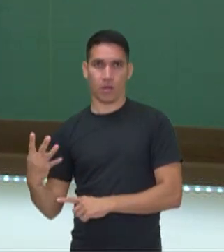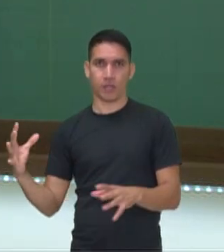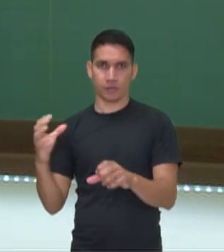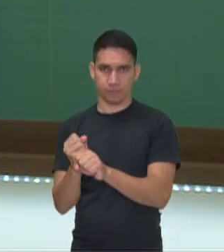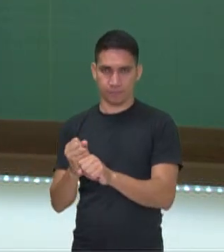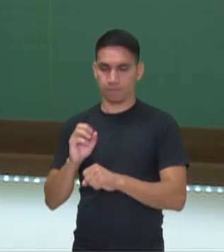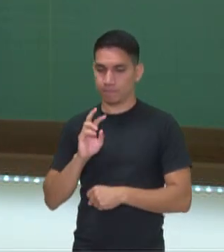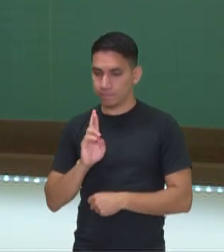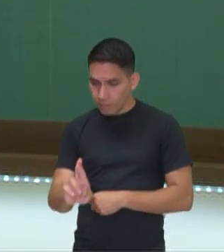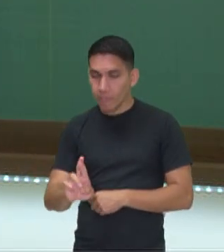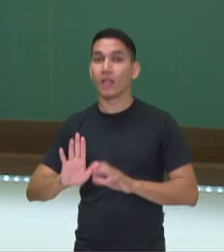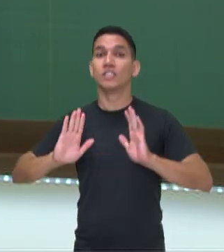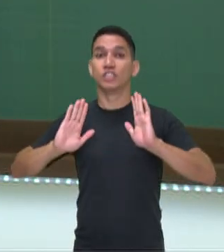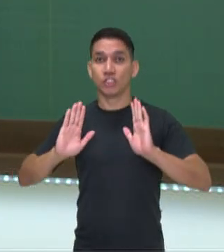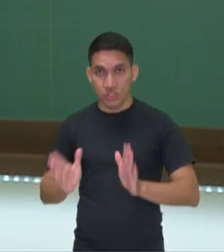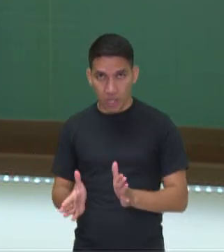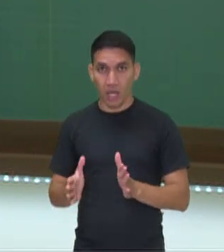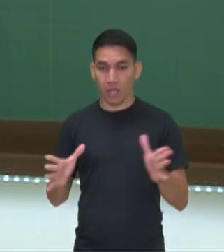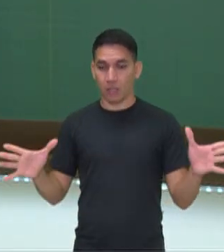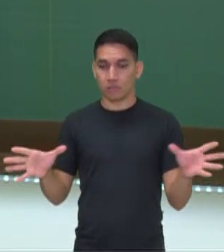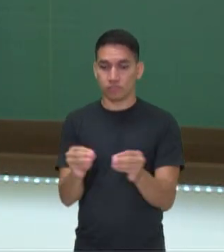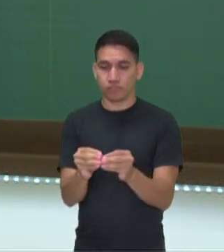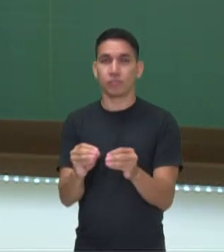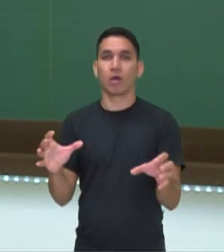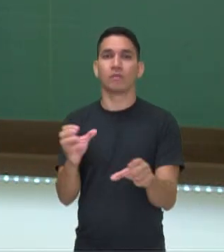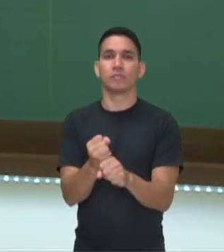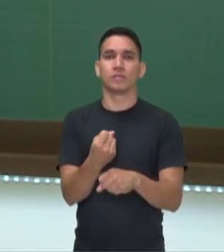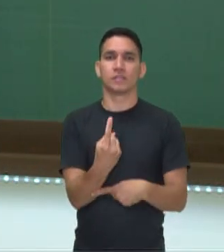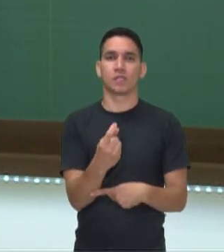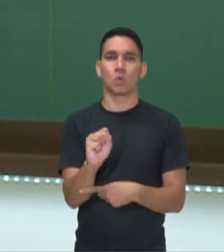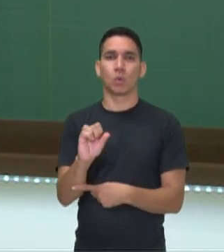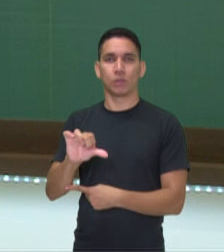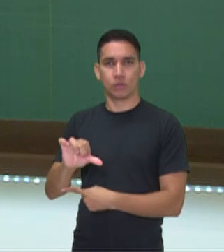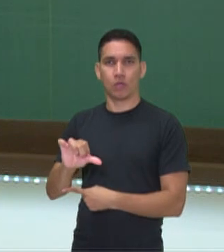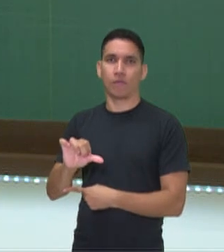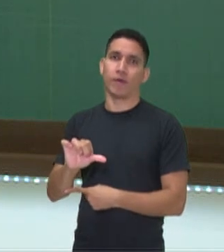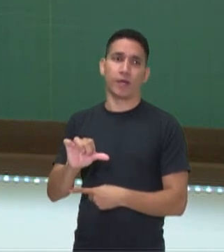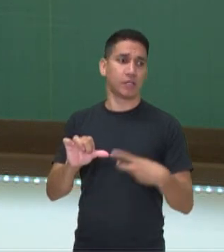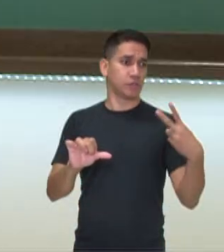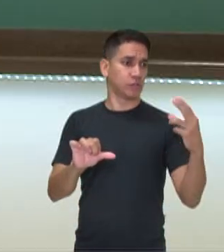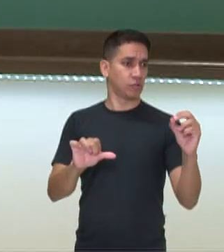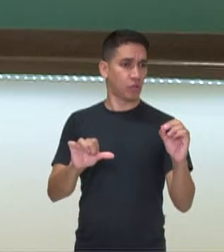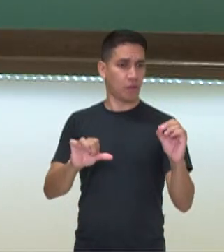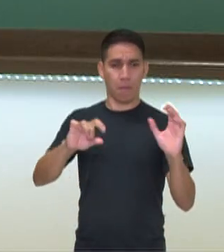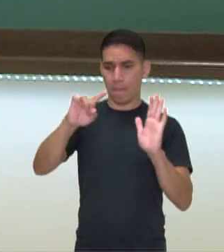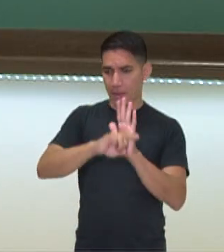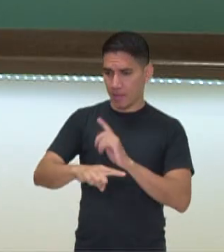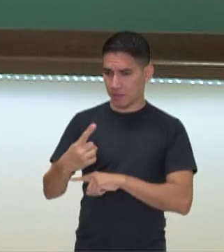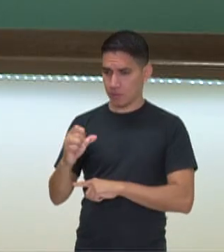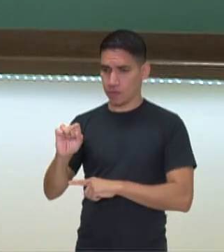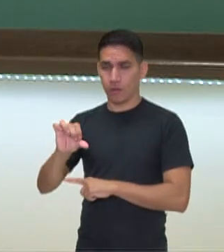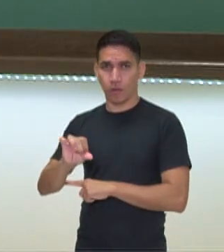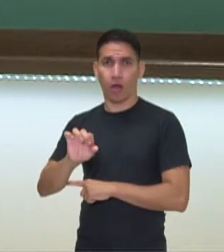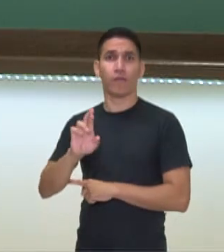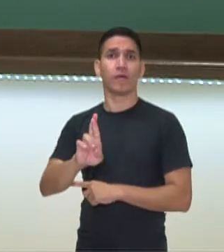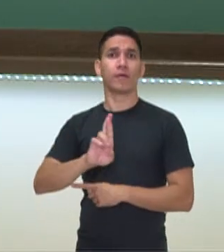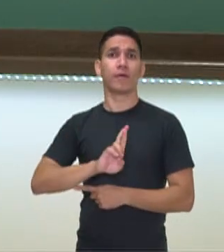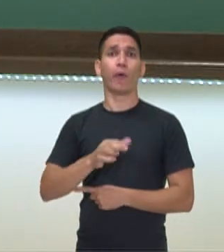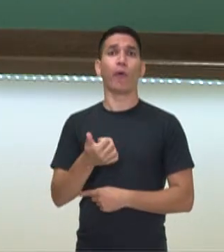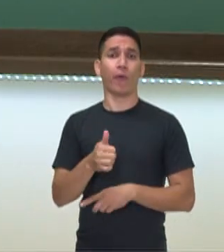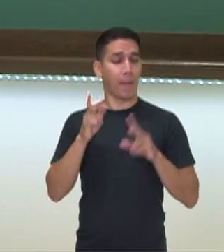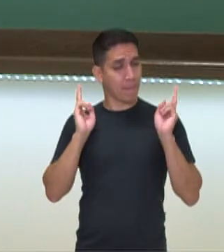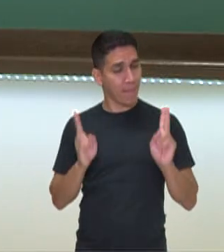3, 54. Somando aqui, eu tenho 189. 200 menos 189, 11. Cheguei na